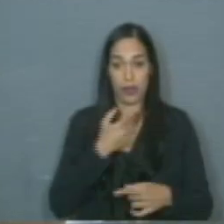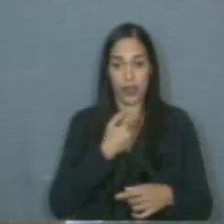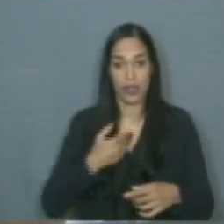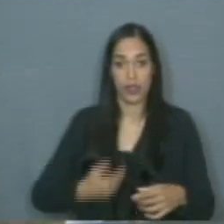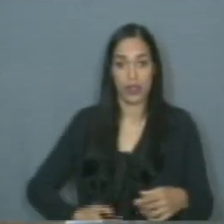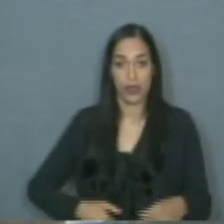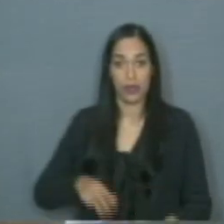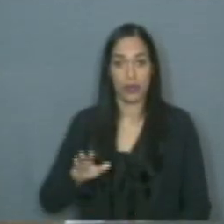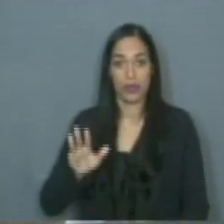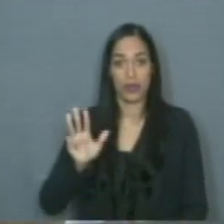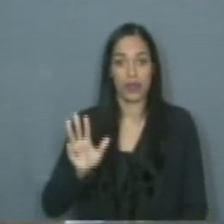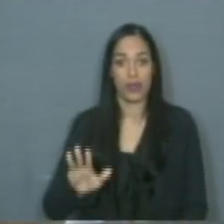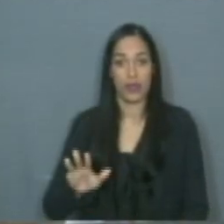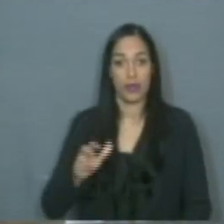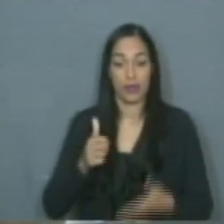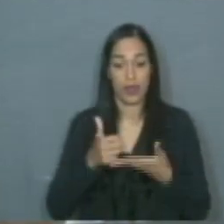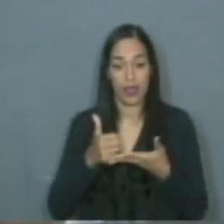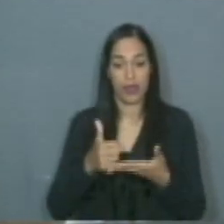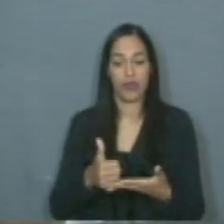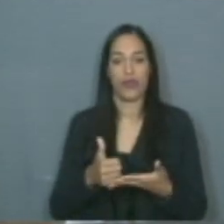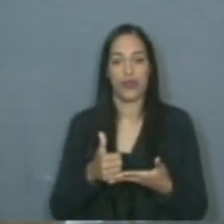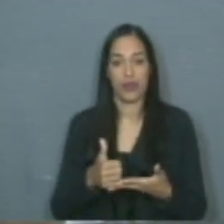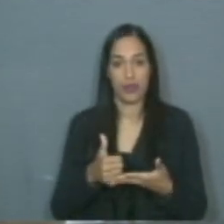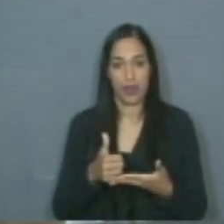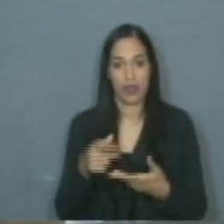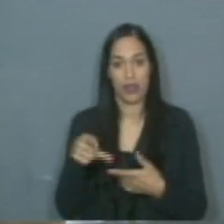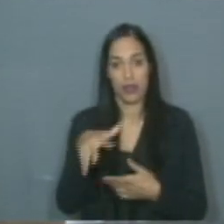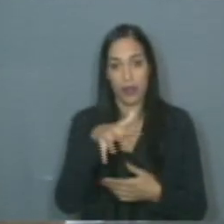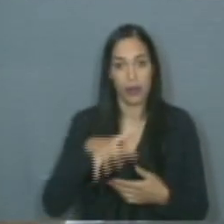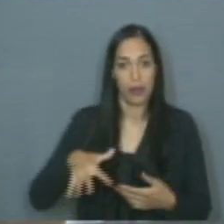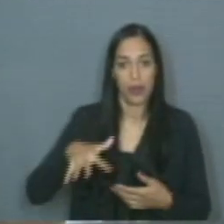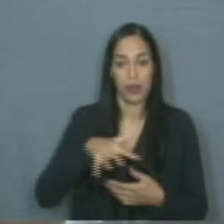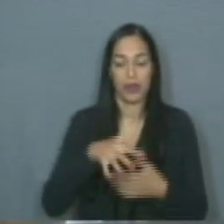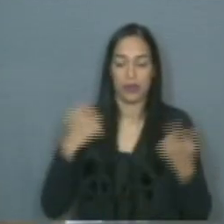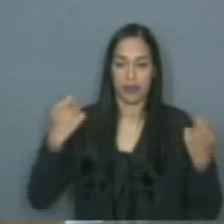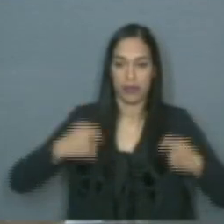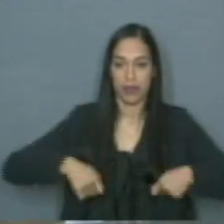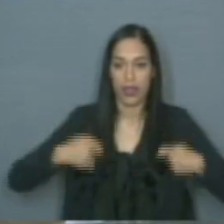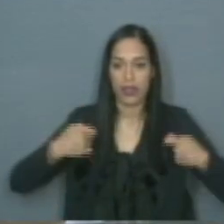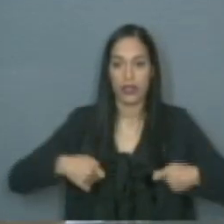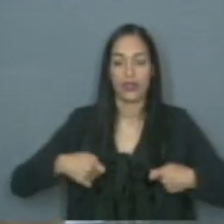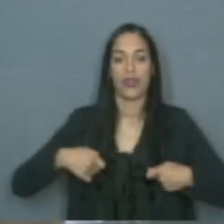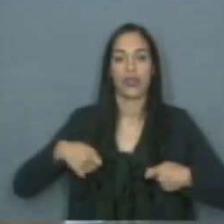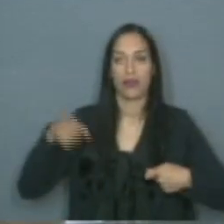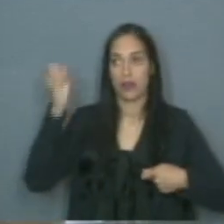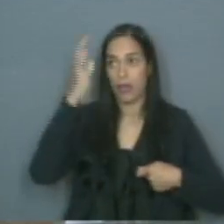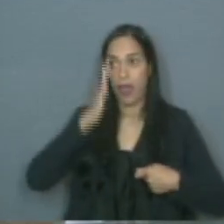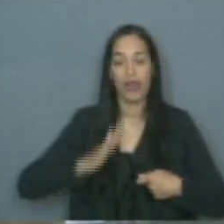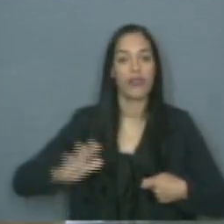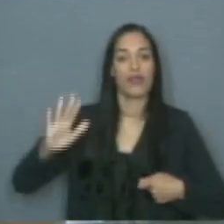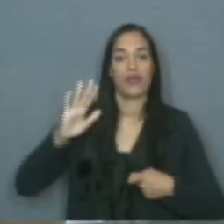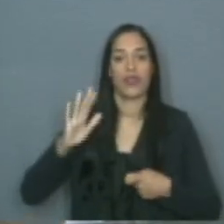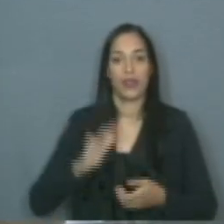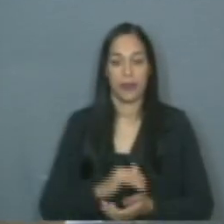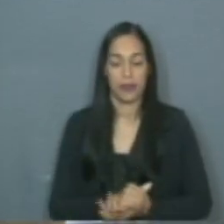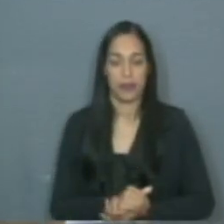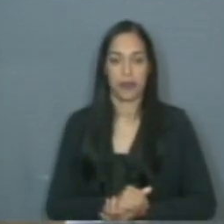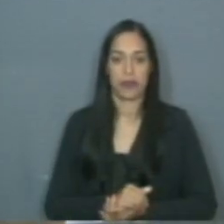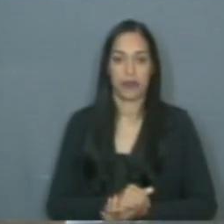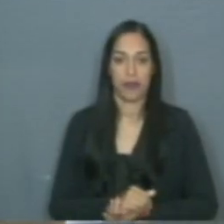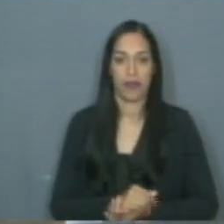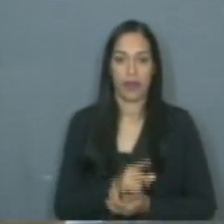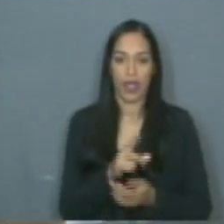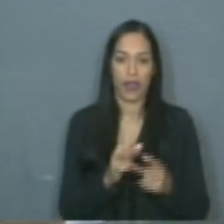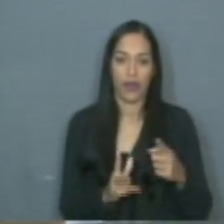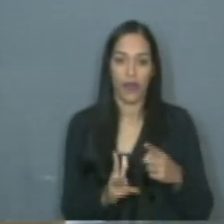do Lula têm ajudado muito o povo mais necessitado do nosso país. Eu acho que ela não viu o veto